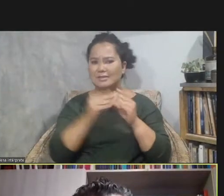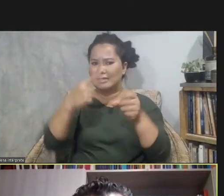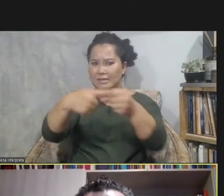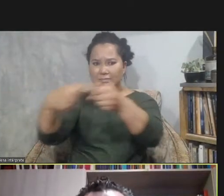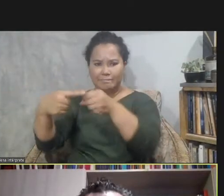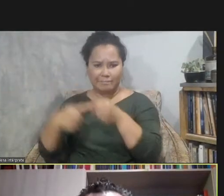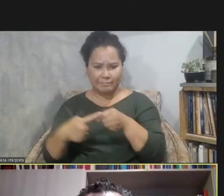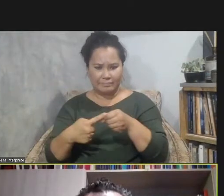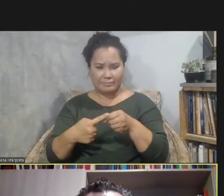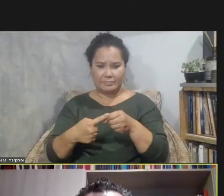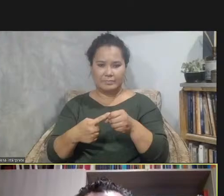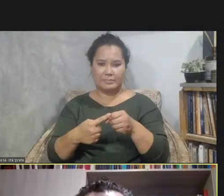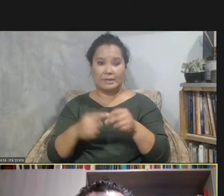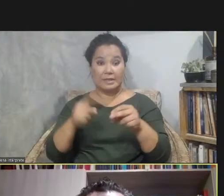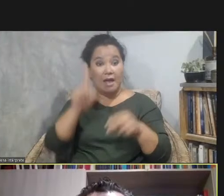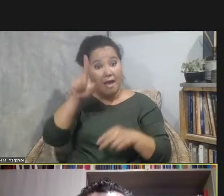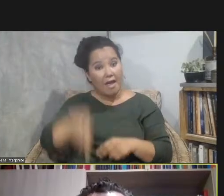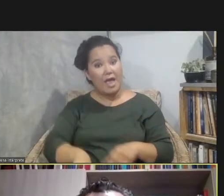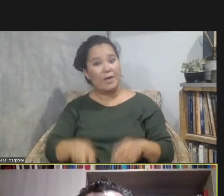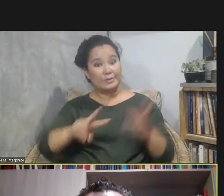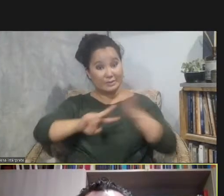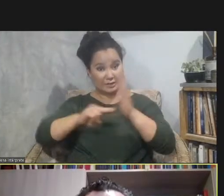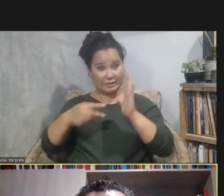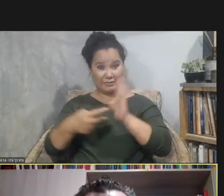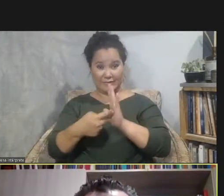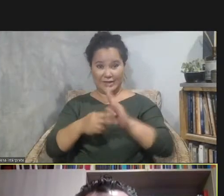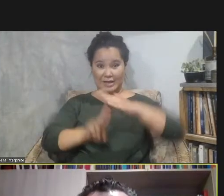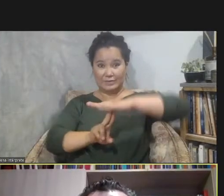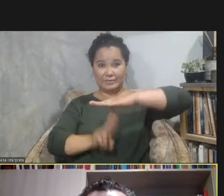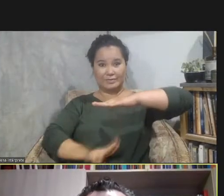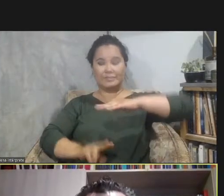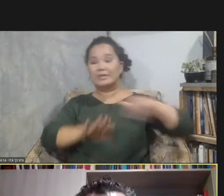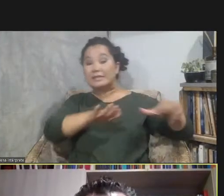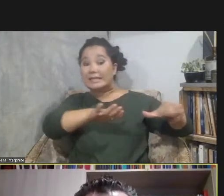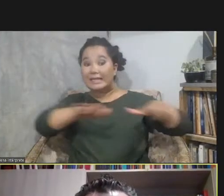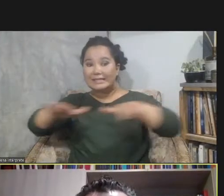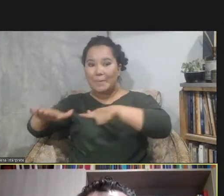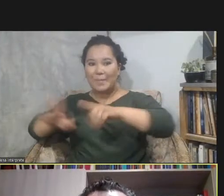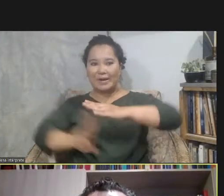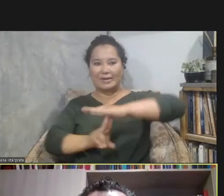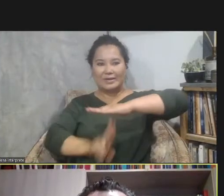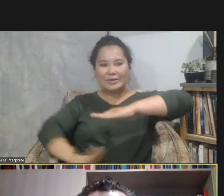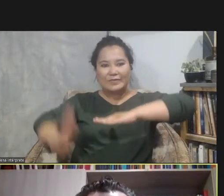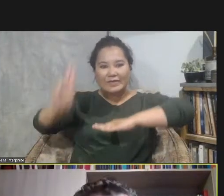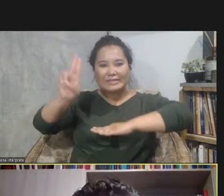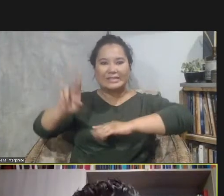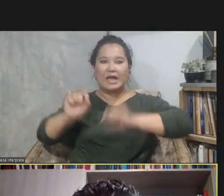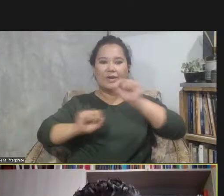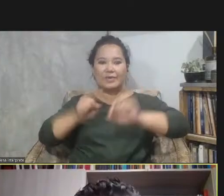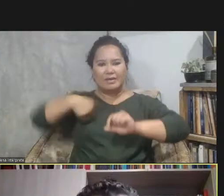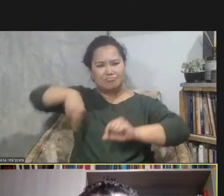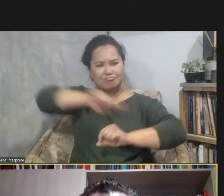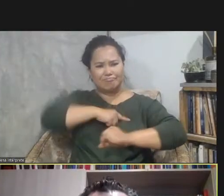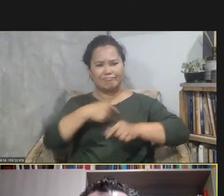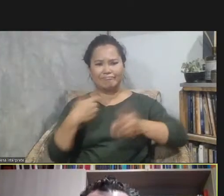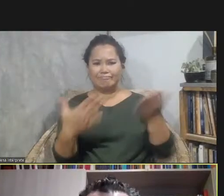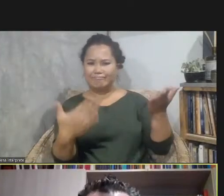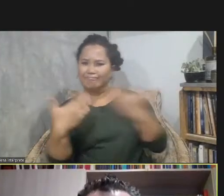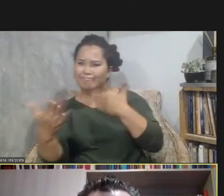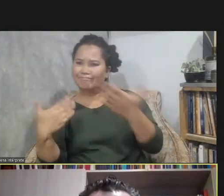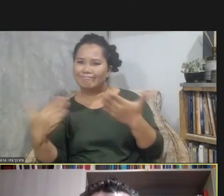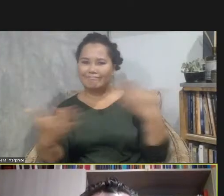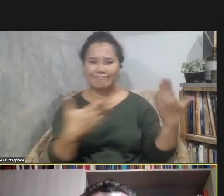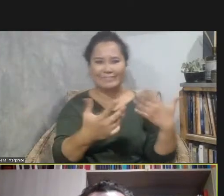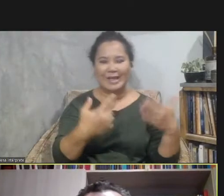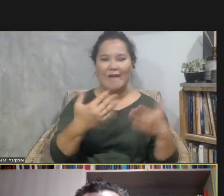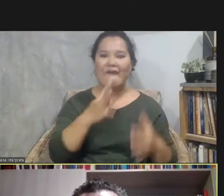Trata-se disso, a Semana Universitária, trata-se de conhecer uns aos outros, de levar a universidade para que todos